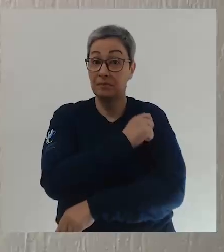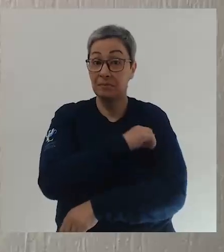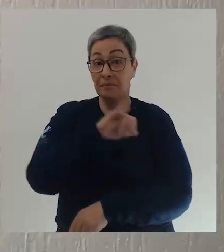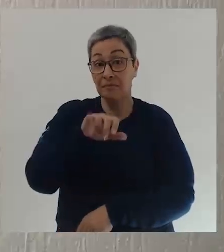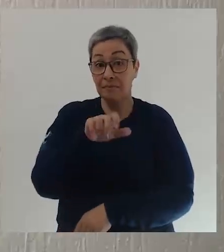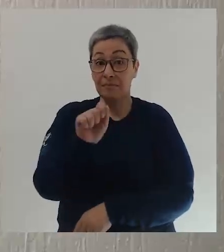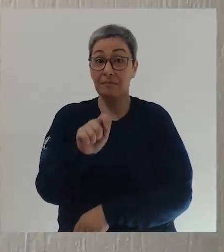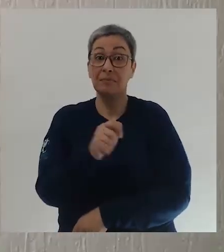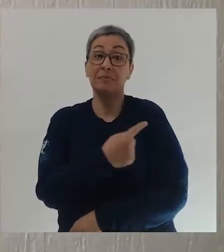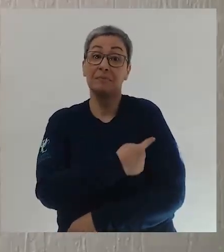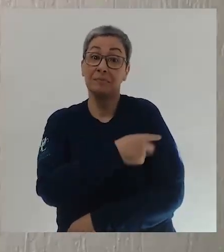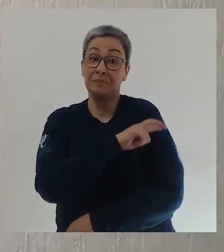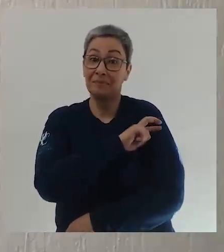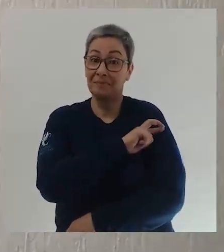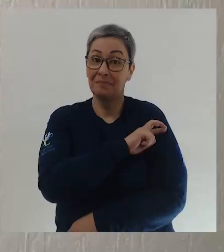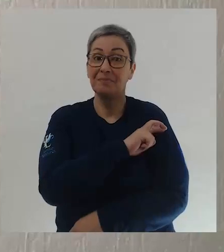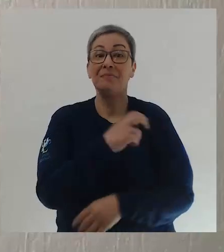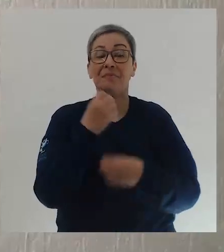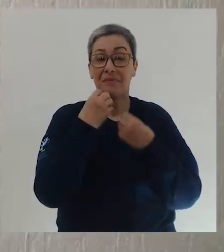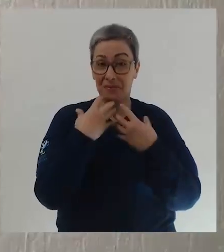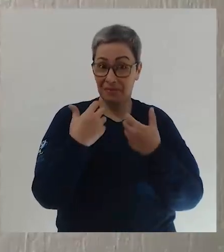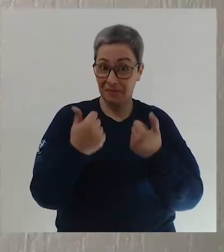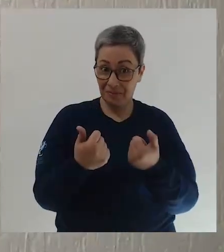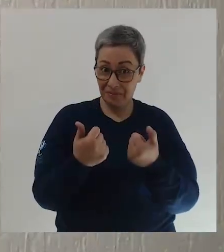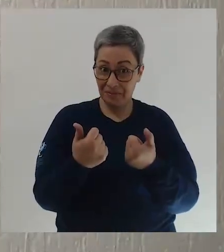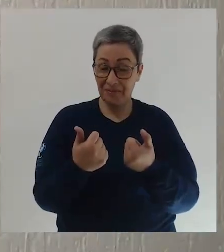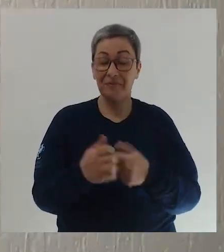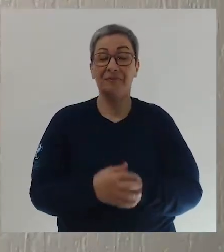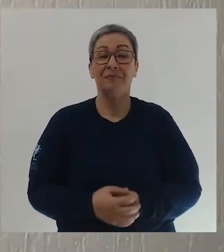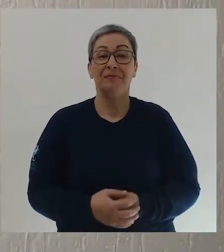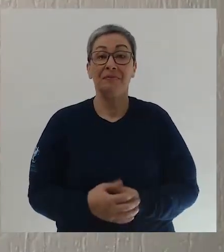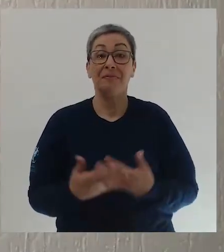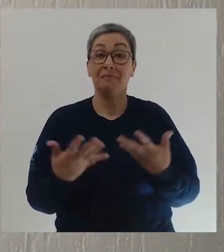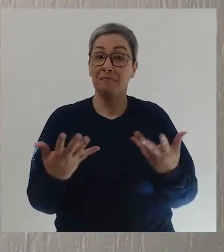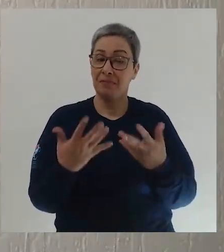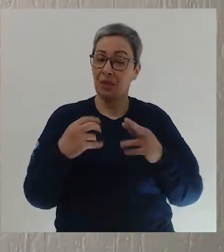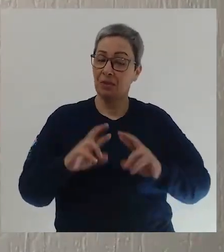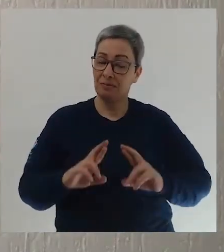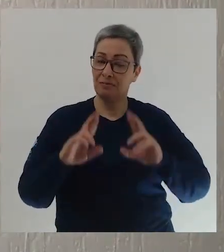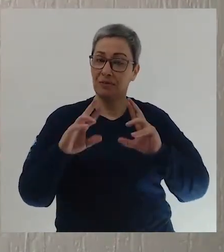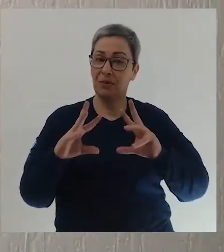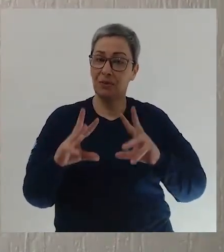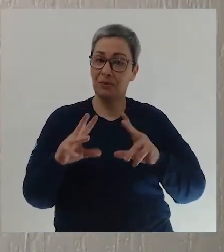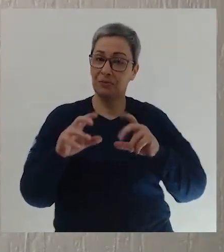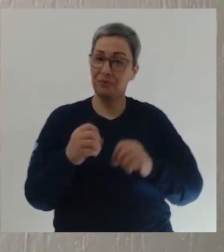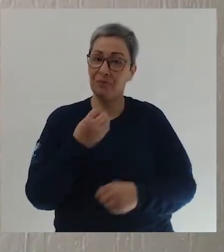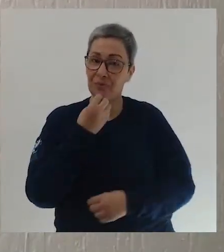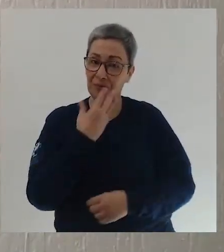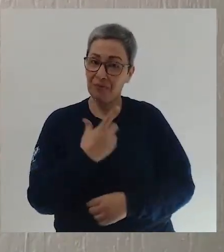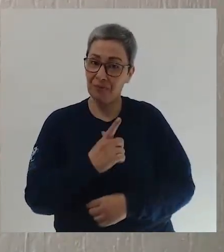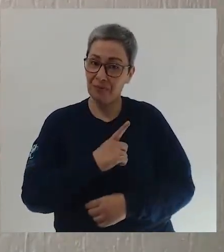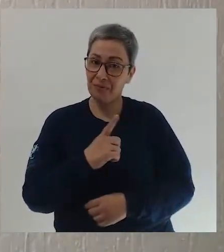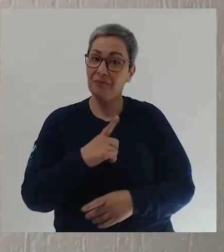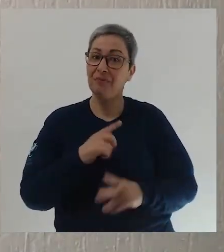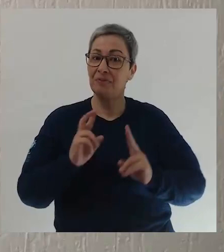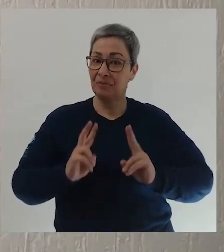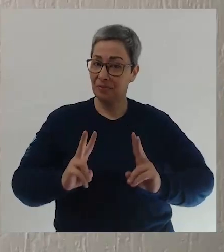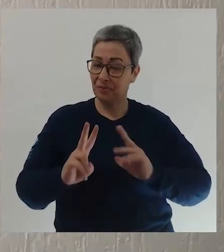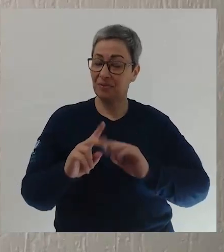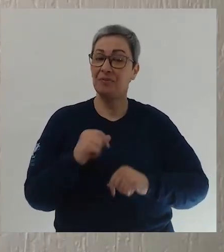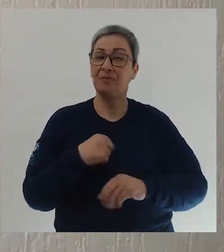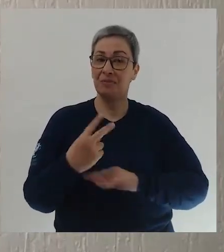Olá, educandos e educandas da EJA do ciclo 1. Como vocês estão? Bom, espero que estejam todos bem